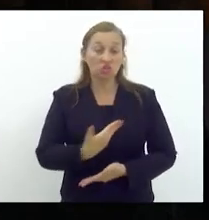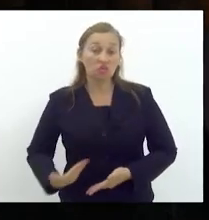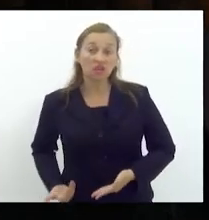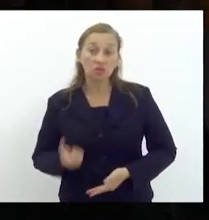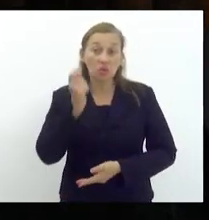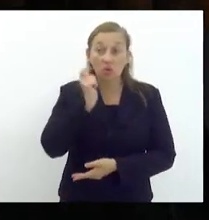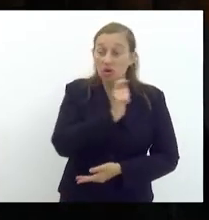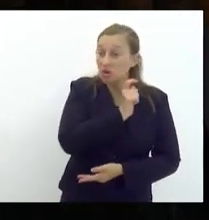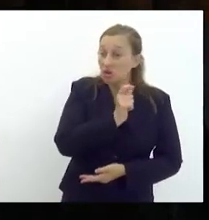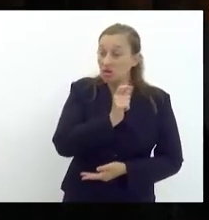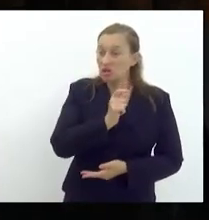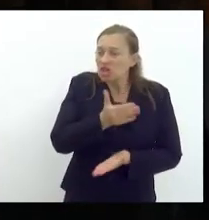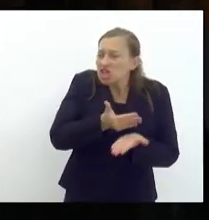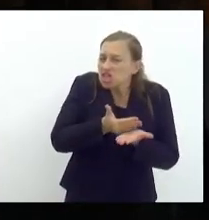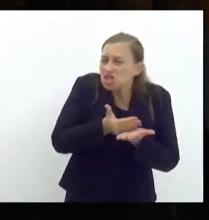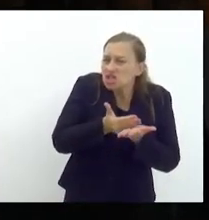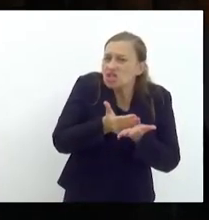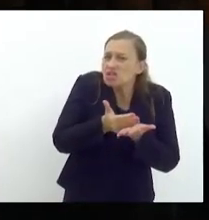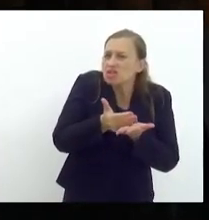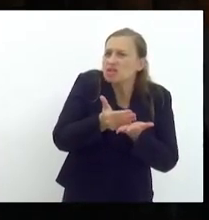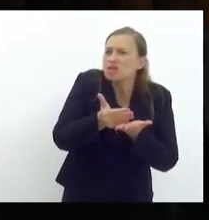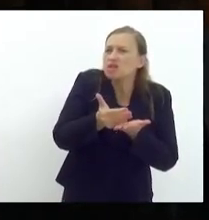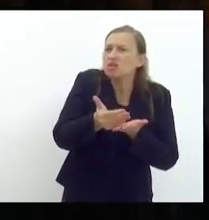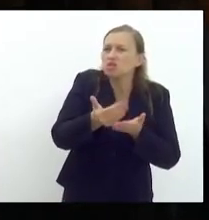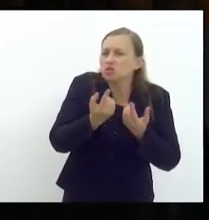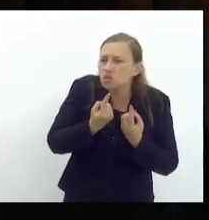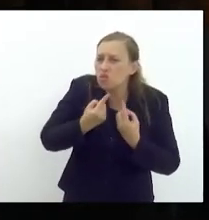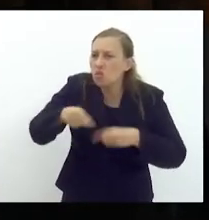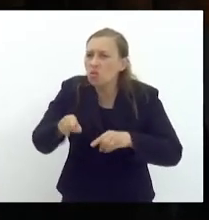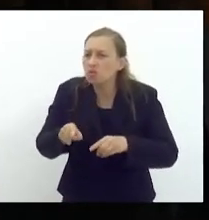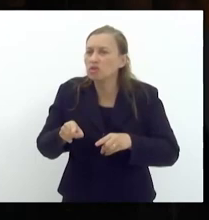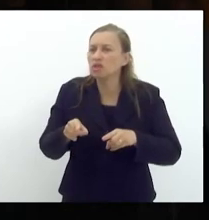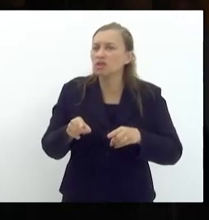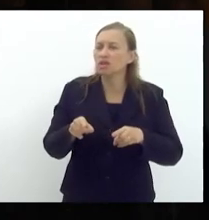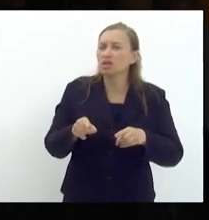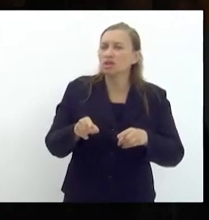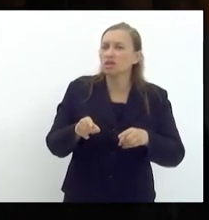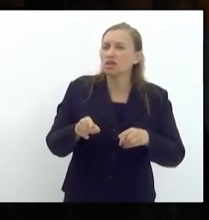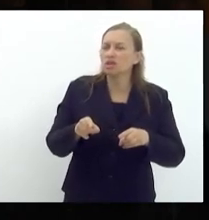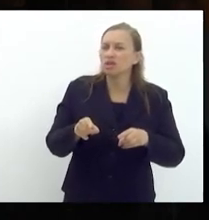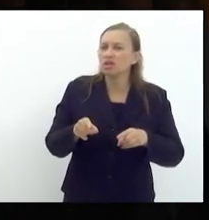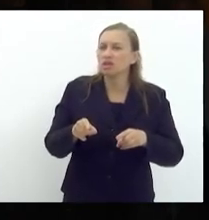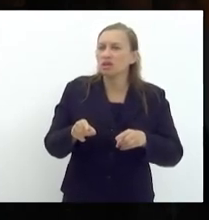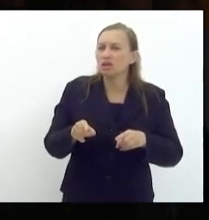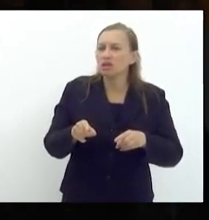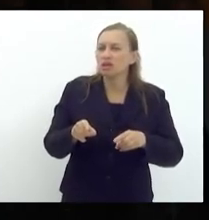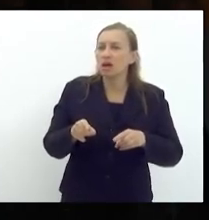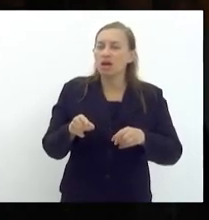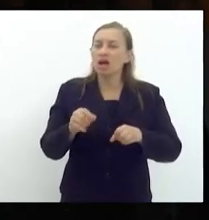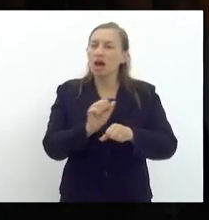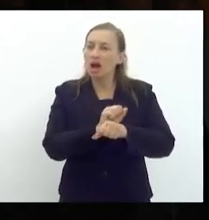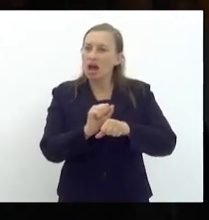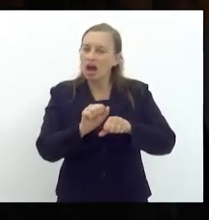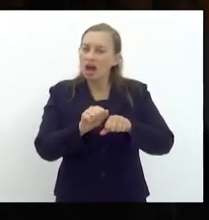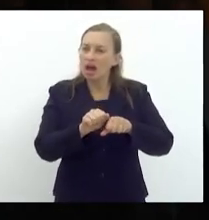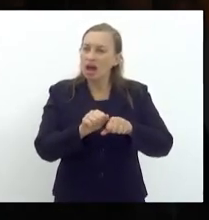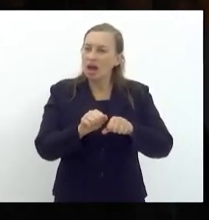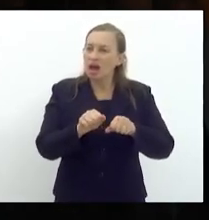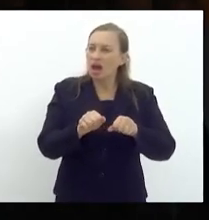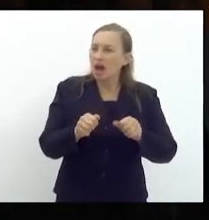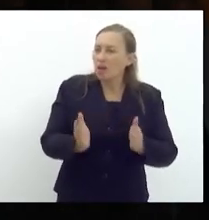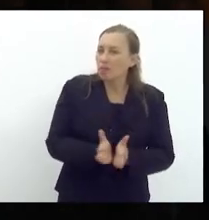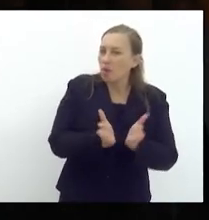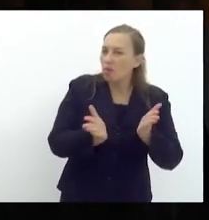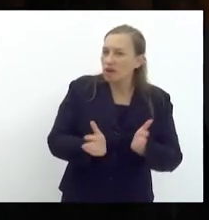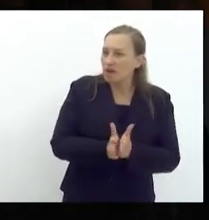Castro Pioneiro no enfrentamento da pandemia era um gesto meramente